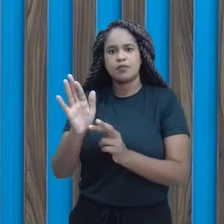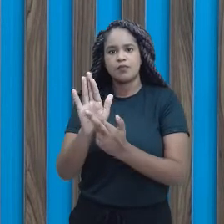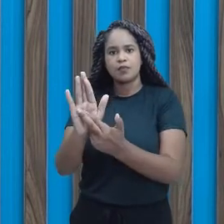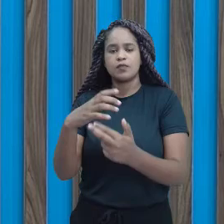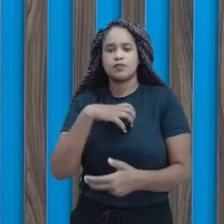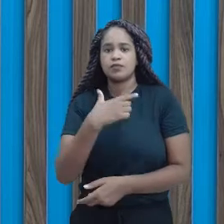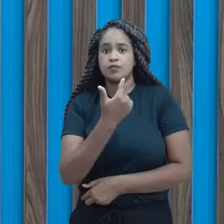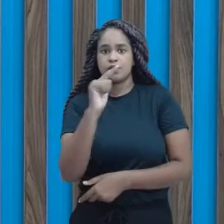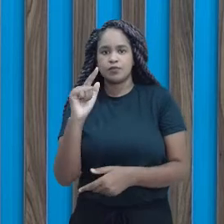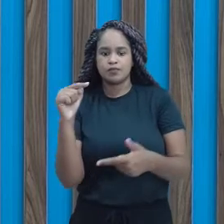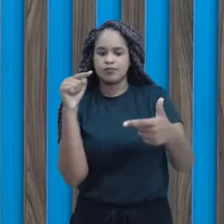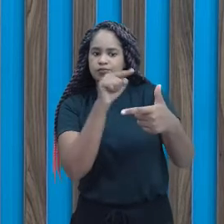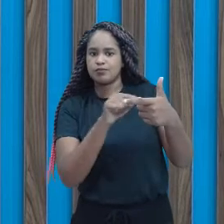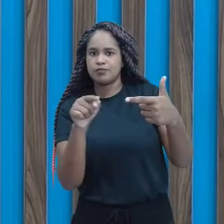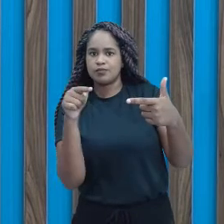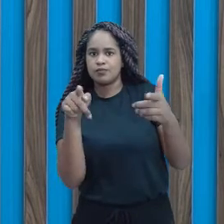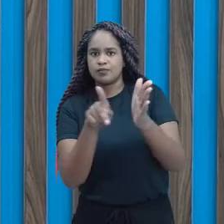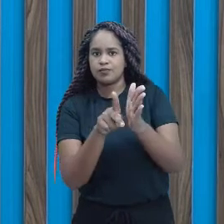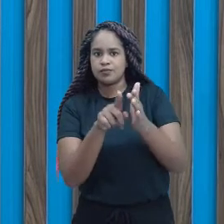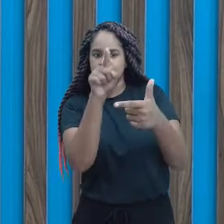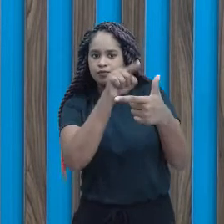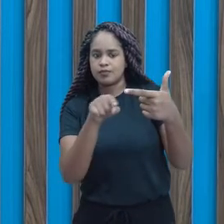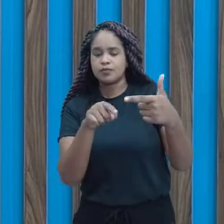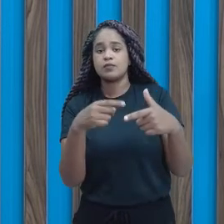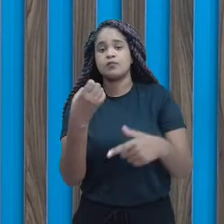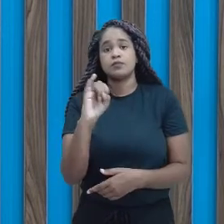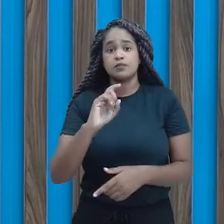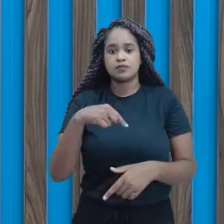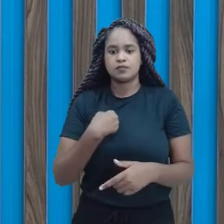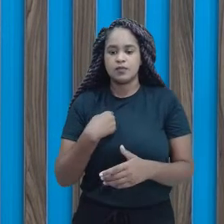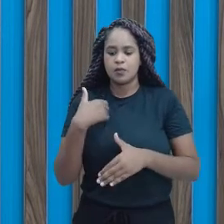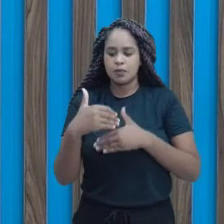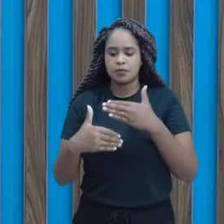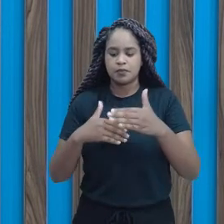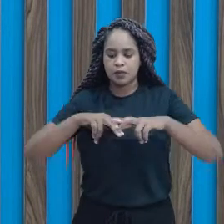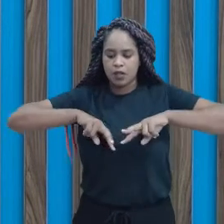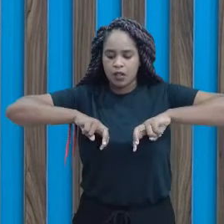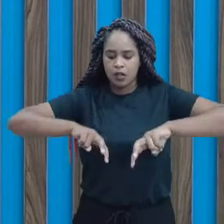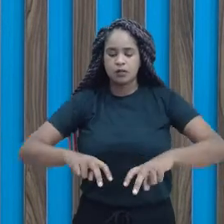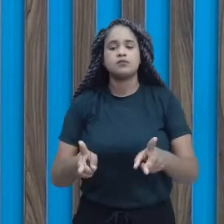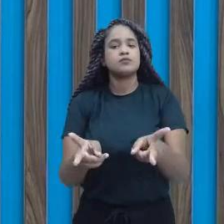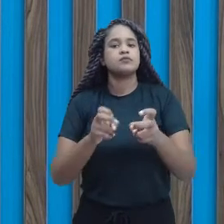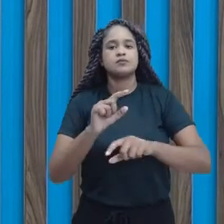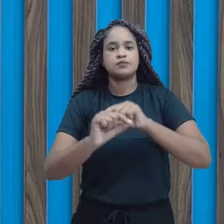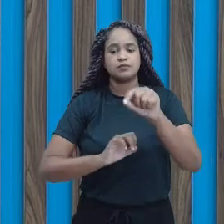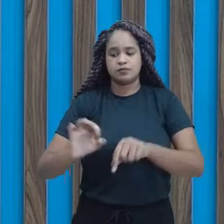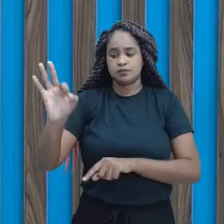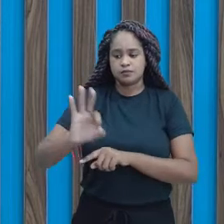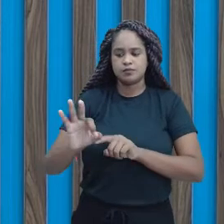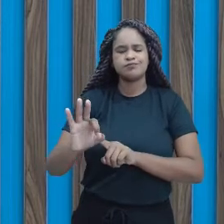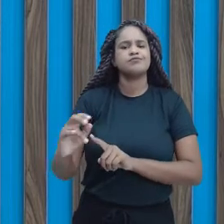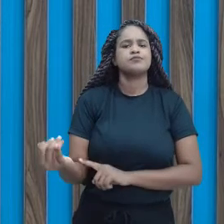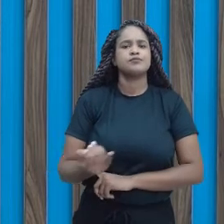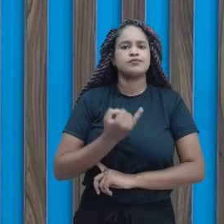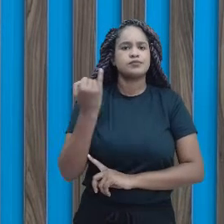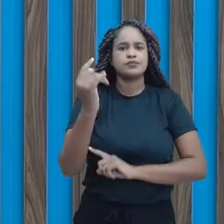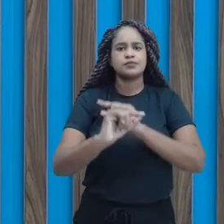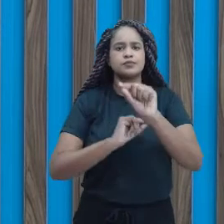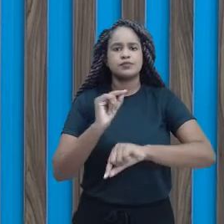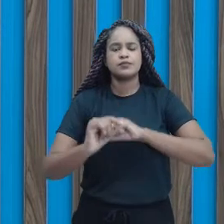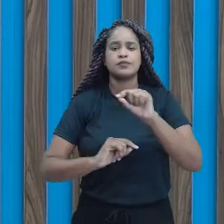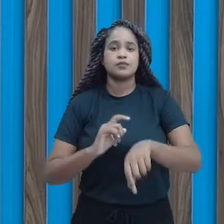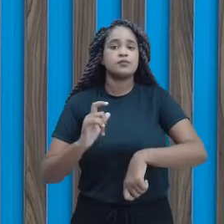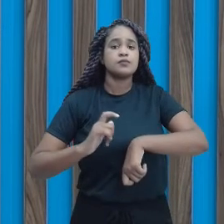isso. Quando a gente vai elevando o nível dos problemas, a gente vai vendo que a porcentagem ela é importante na hora